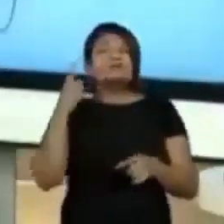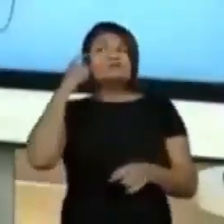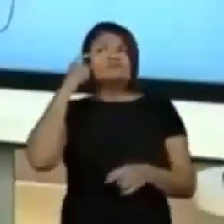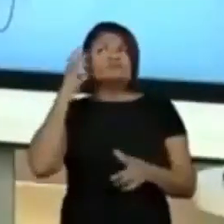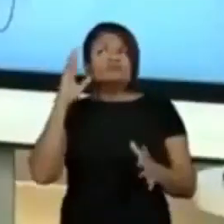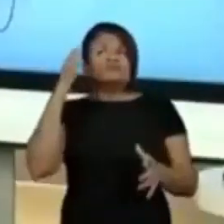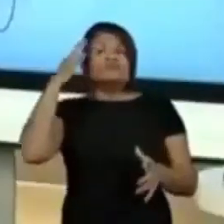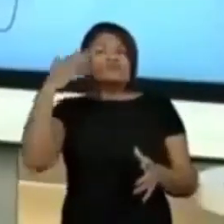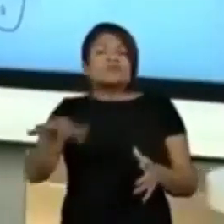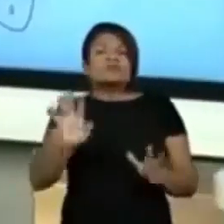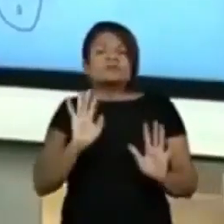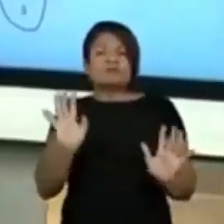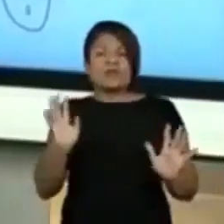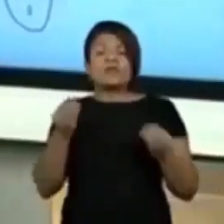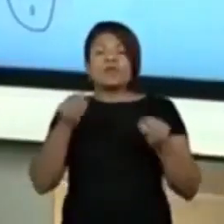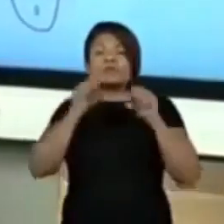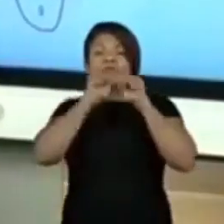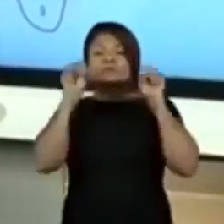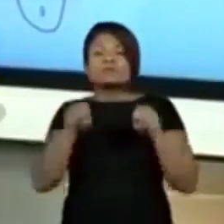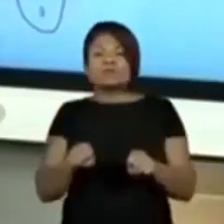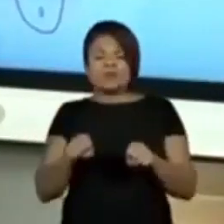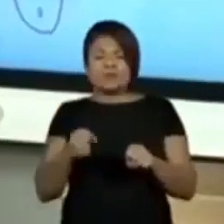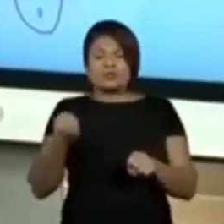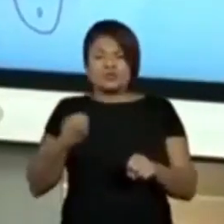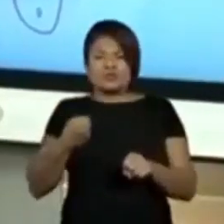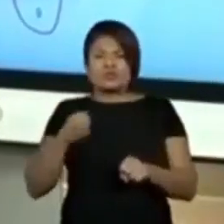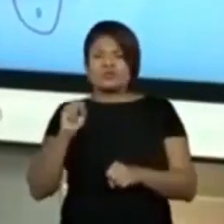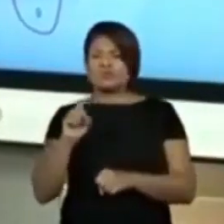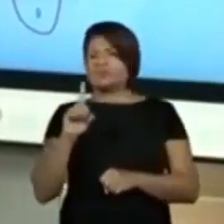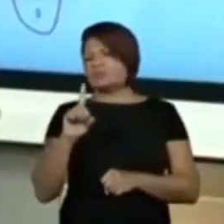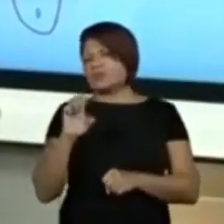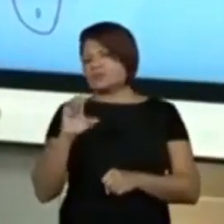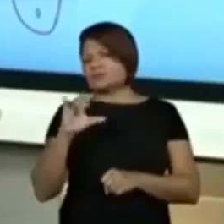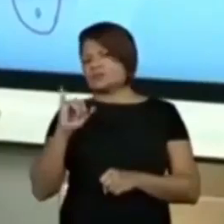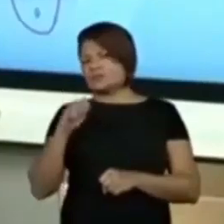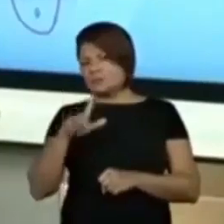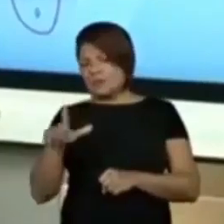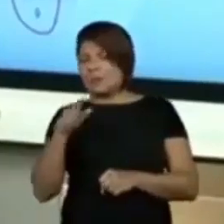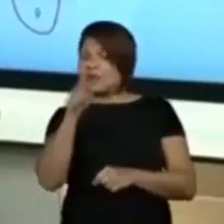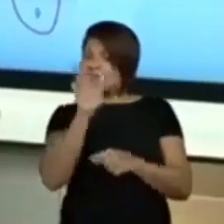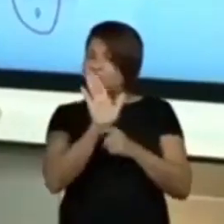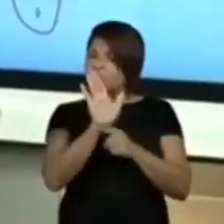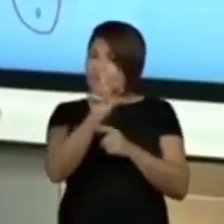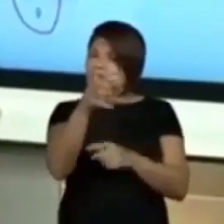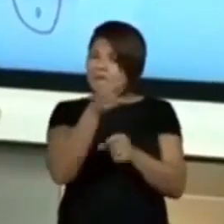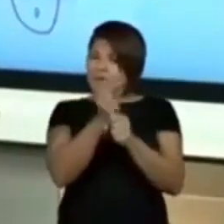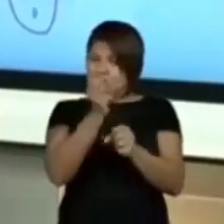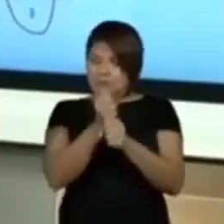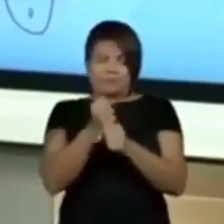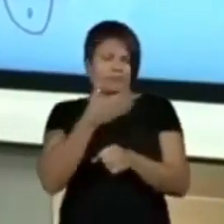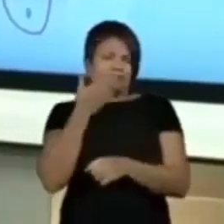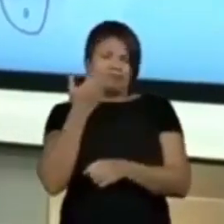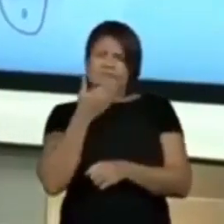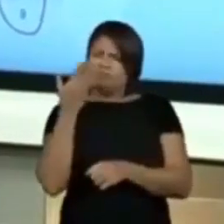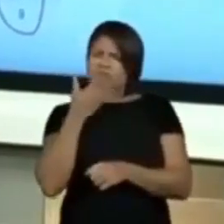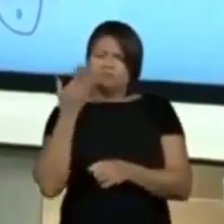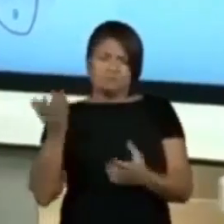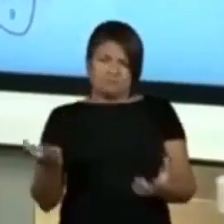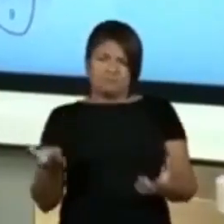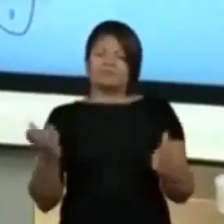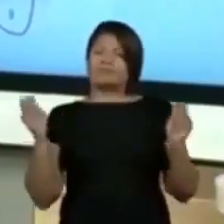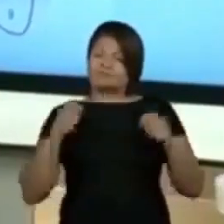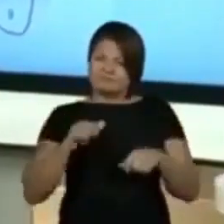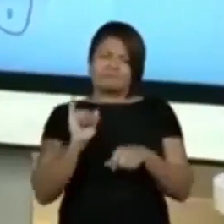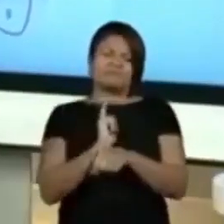já sabe sobre o sistema de numeração decimal, para que isso te ajude a calcular muito mais fácil e utilizar